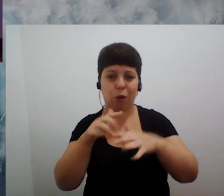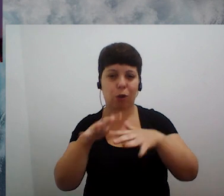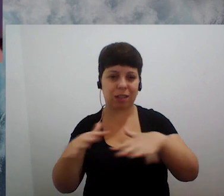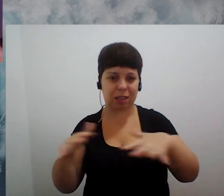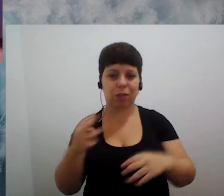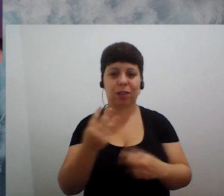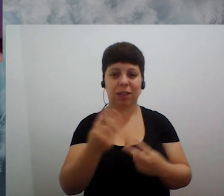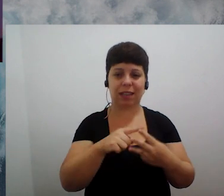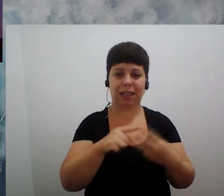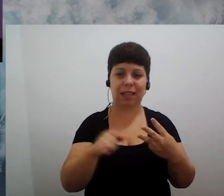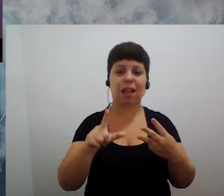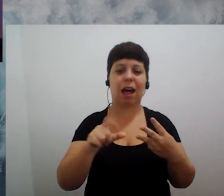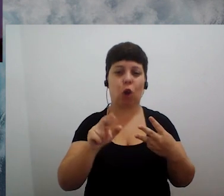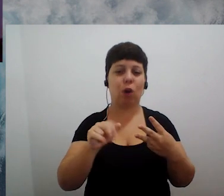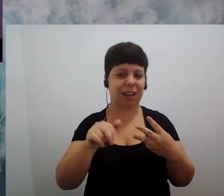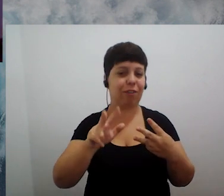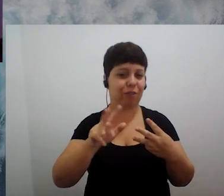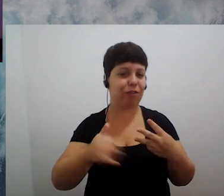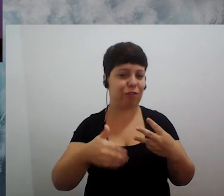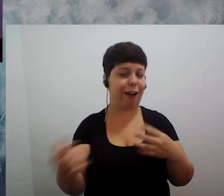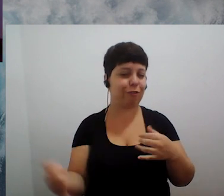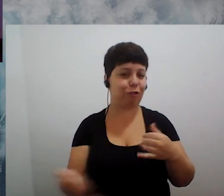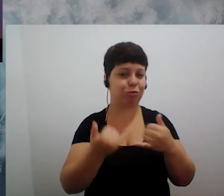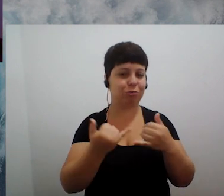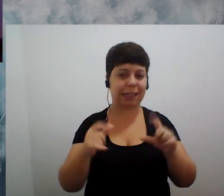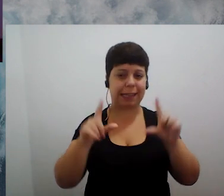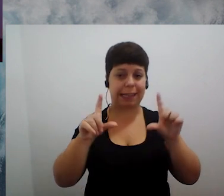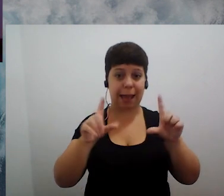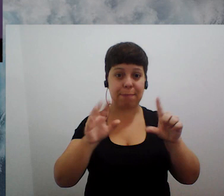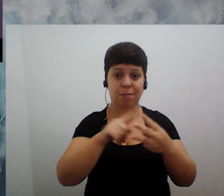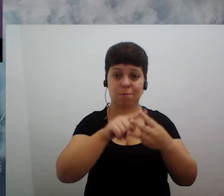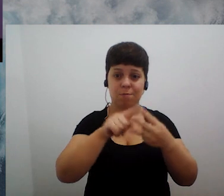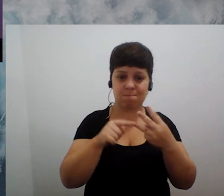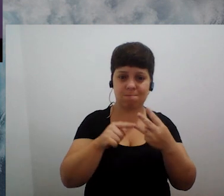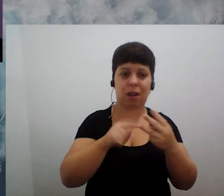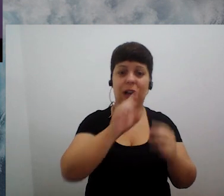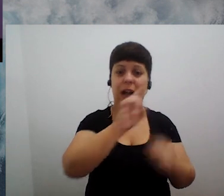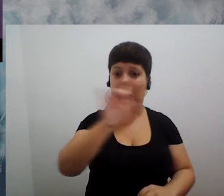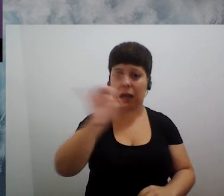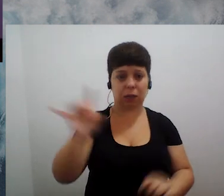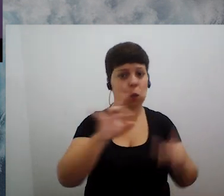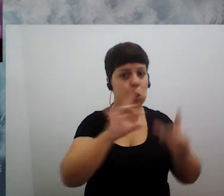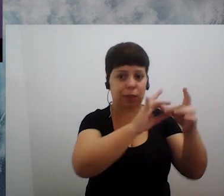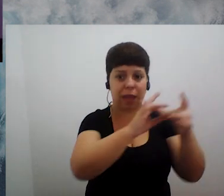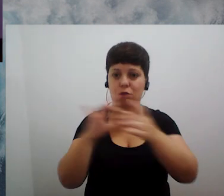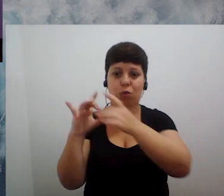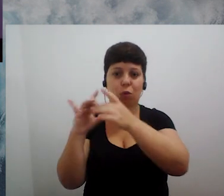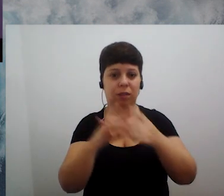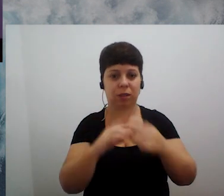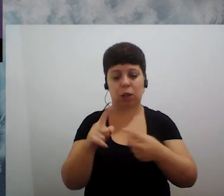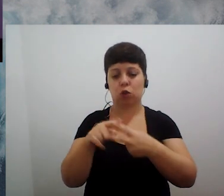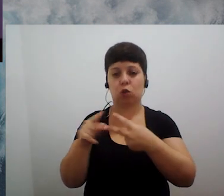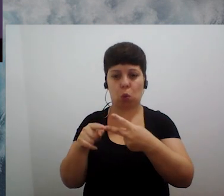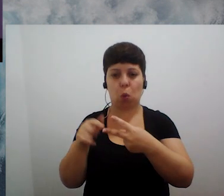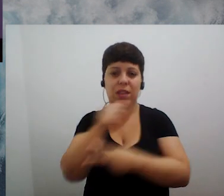de trazer o oceano e de estar vocês três aqui, a Lorena já está voltando, né? Mas de estar vocês três aqui com essas realidades